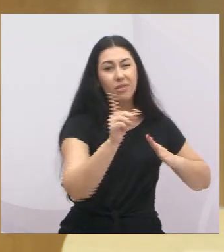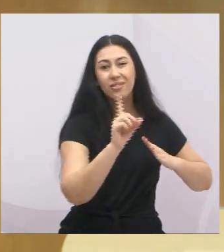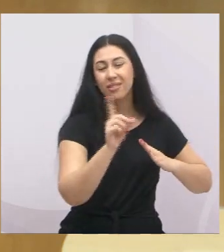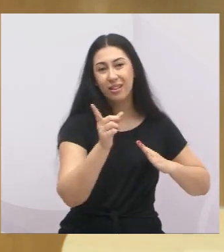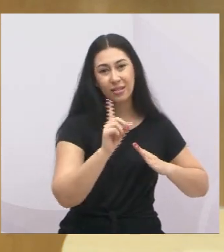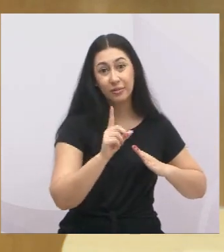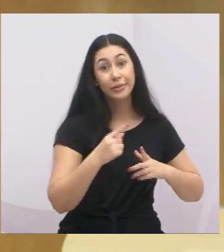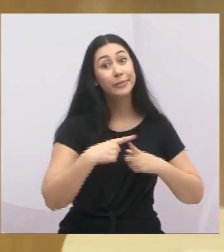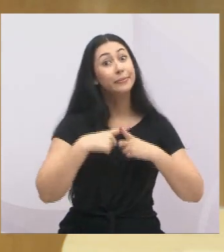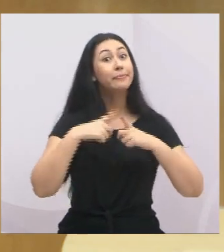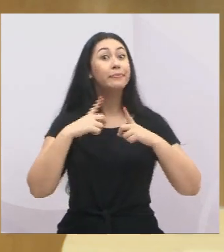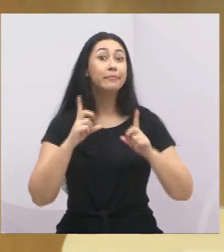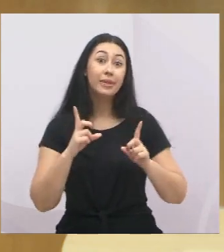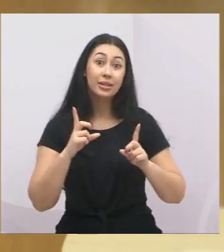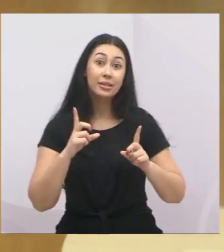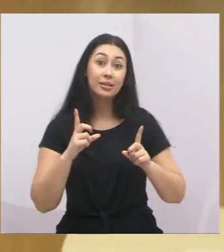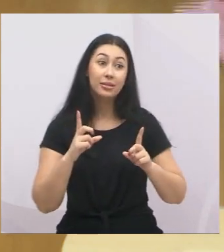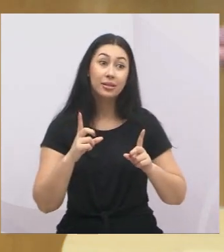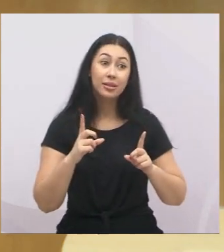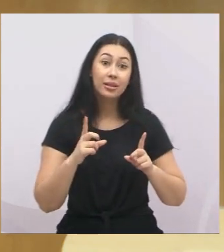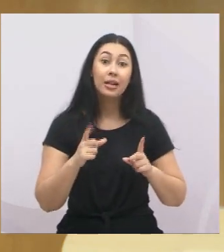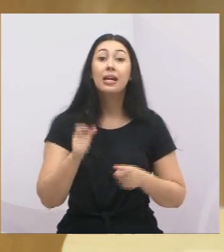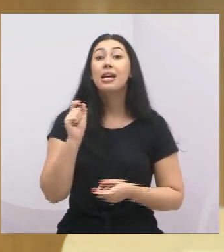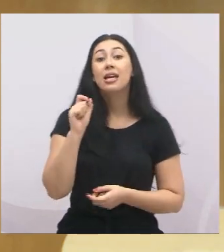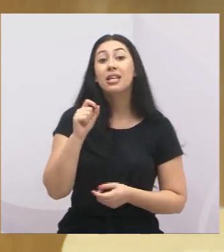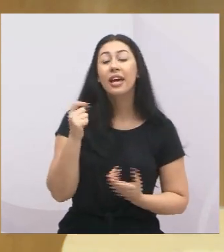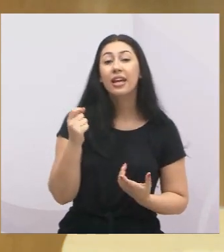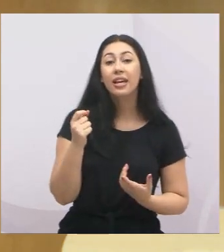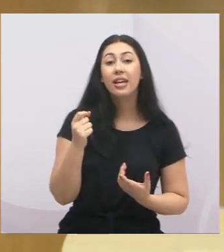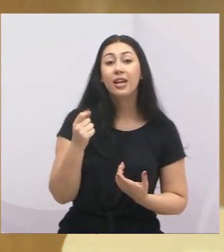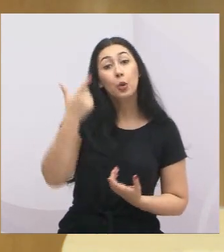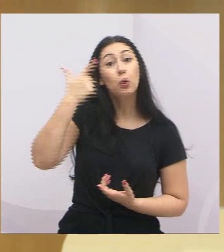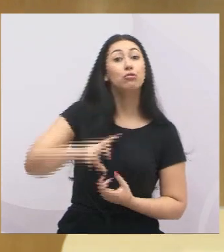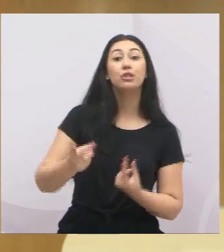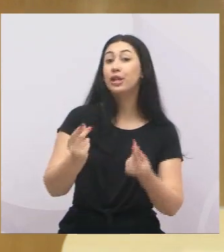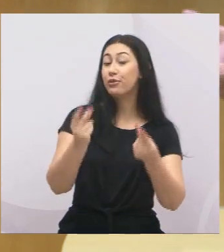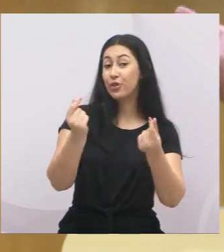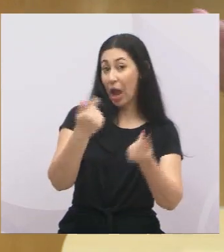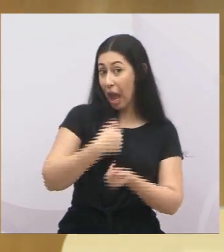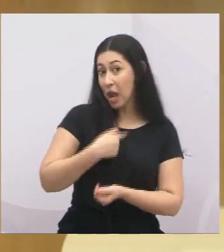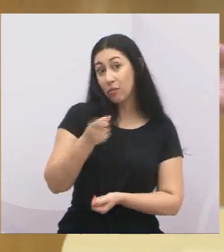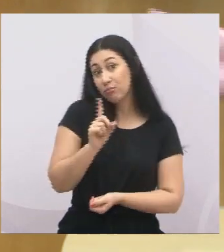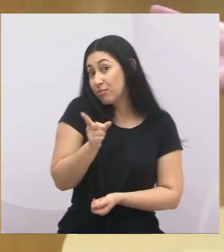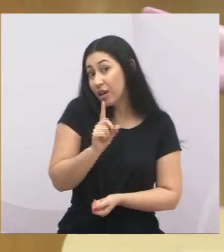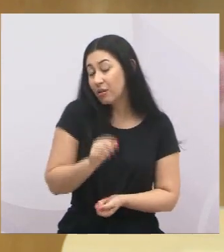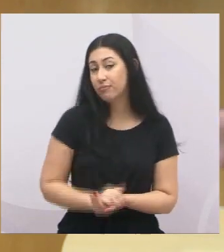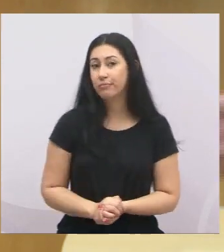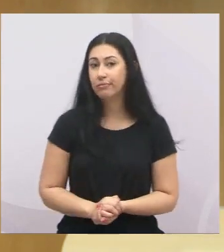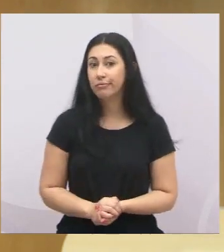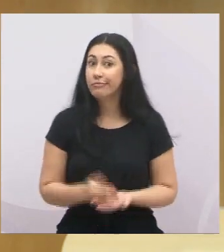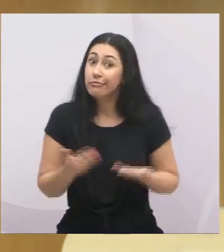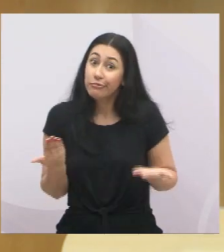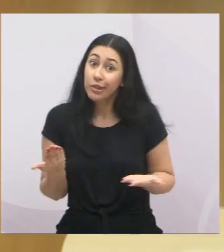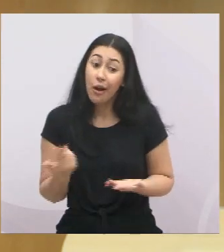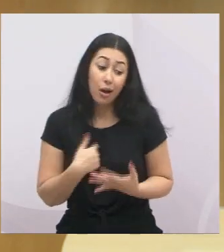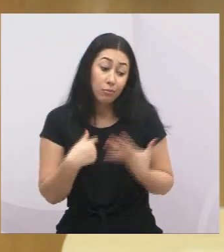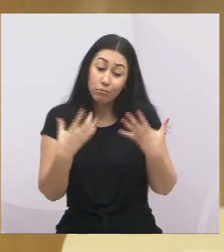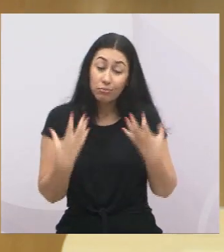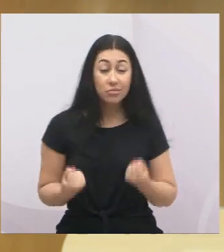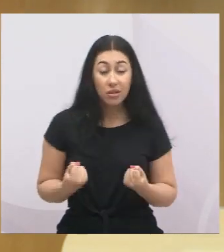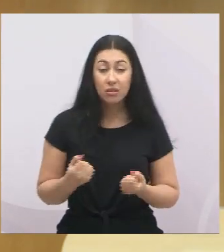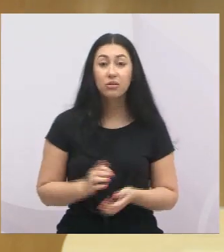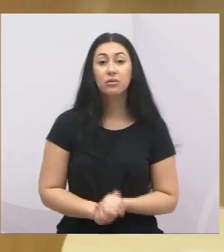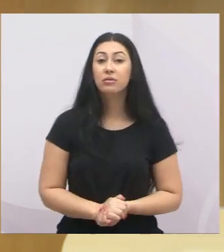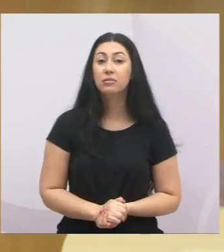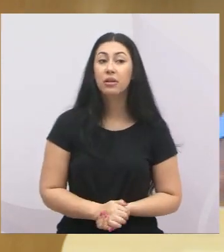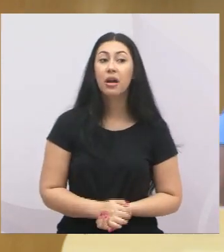seguinte, quem conseguiu o recurso, quem está administrando, não é o Arildo. Portanto, a gente aceita aquilo que vem,